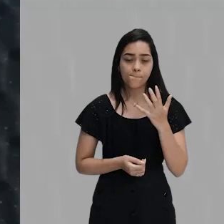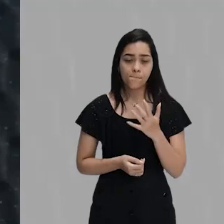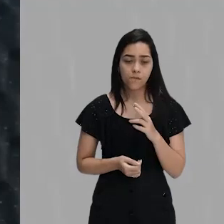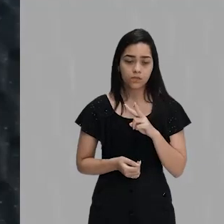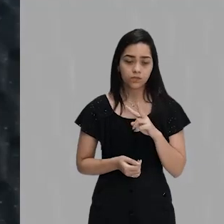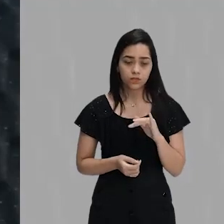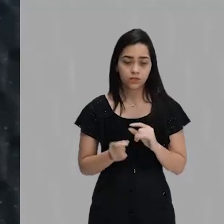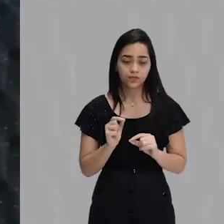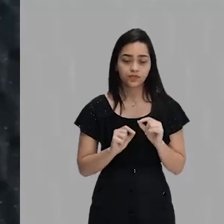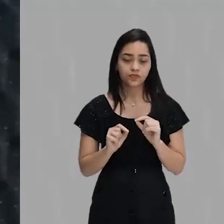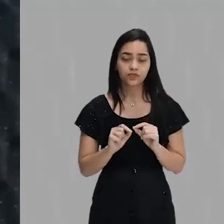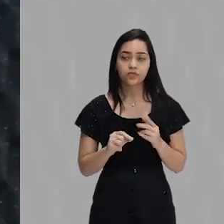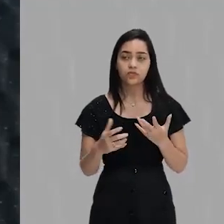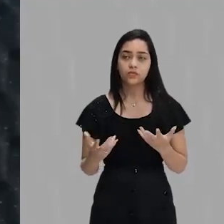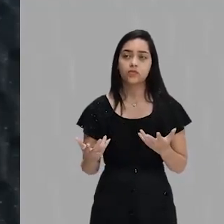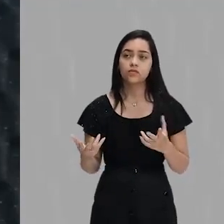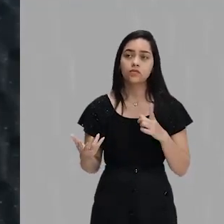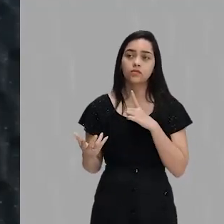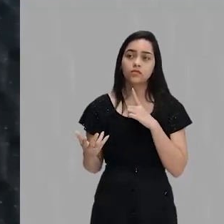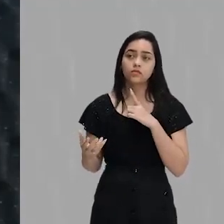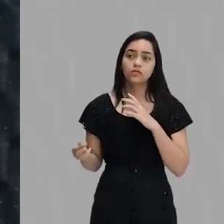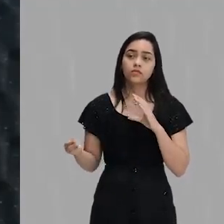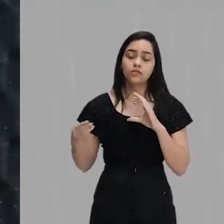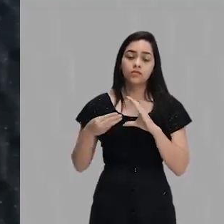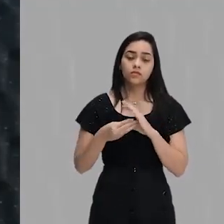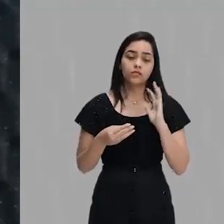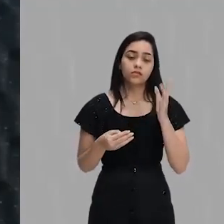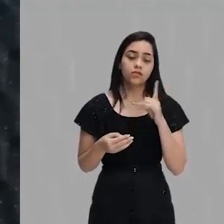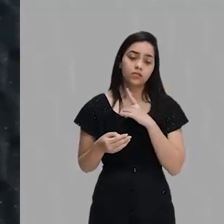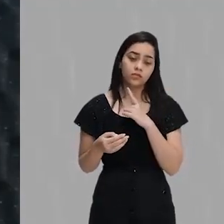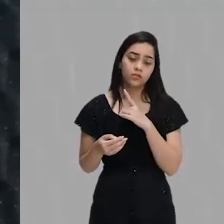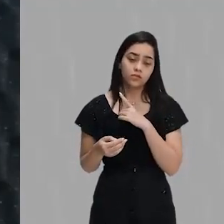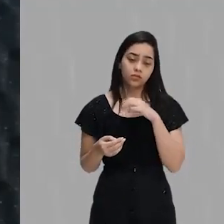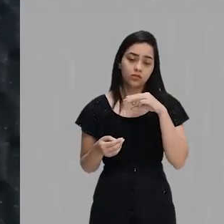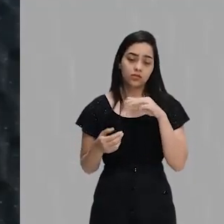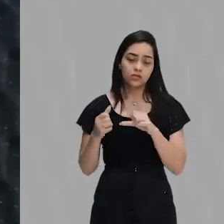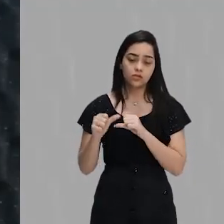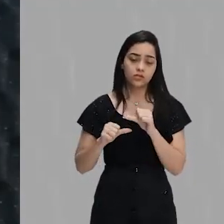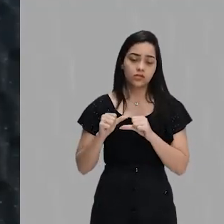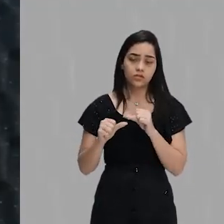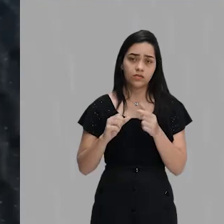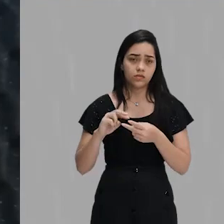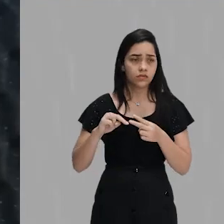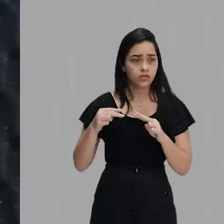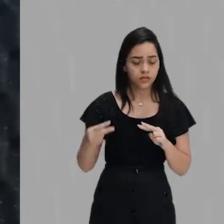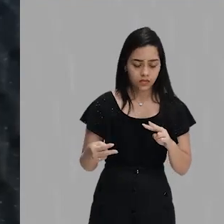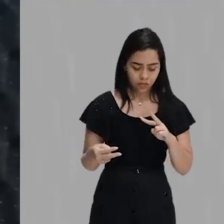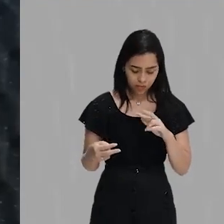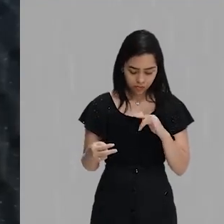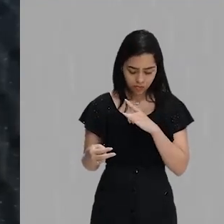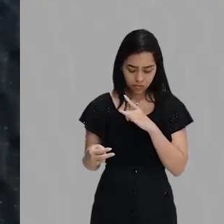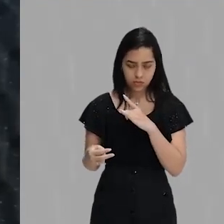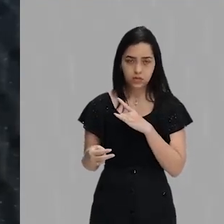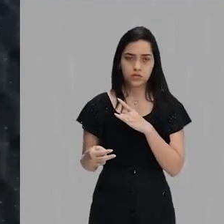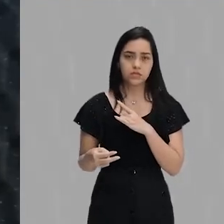acontecer principalmente quando a célula está com algum tipo de mutação genética. Essa proteína ela vai ser